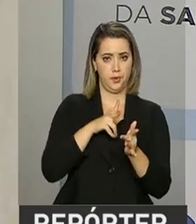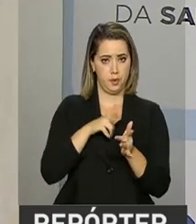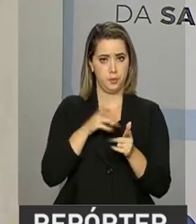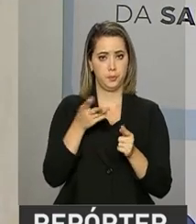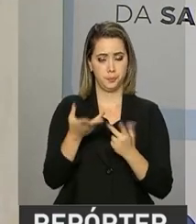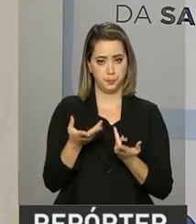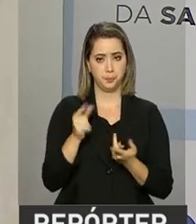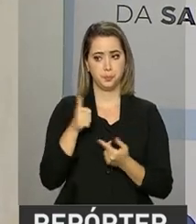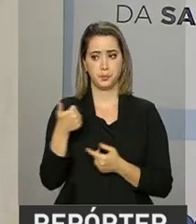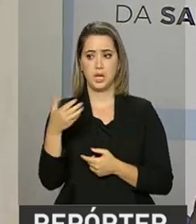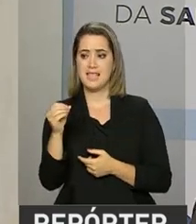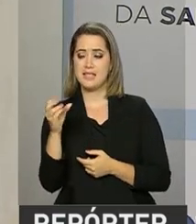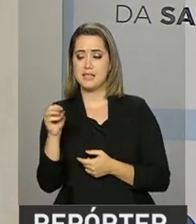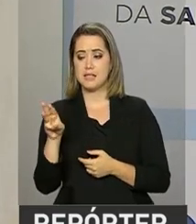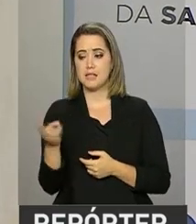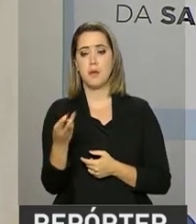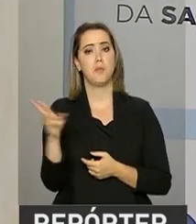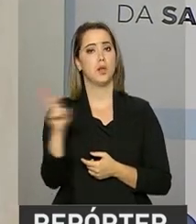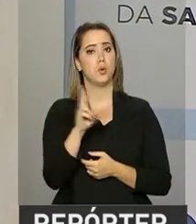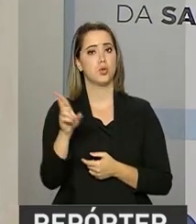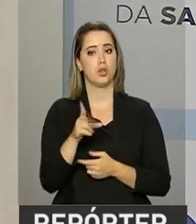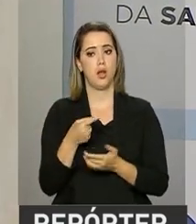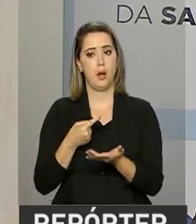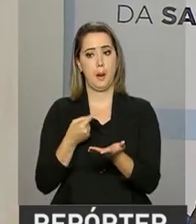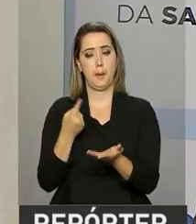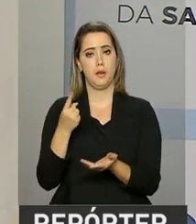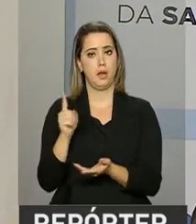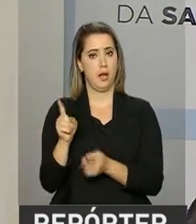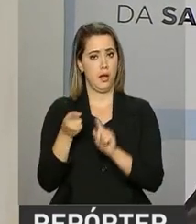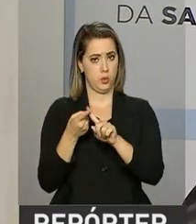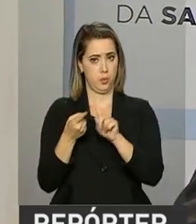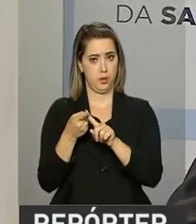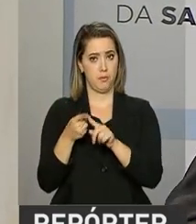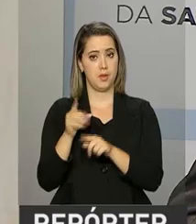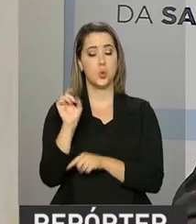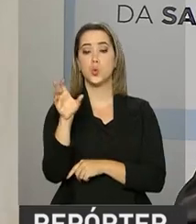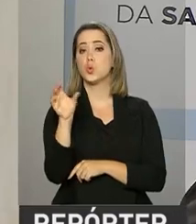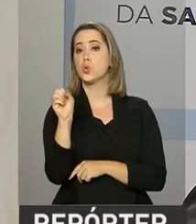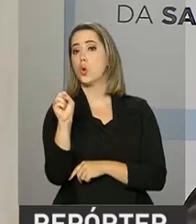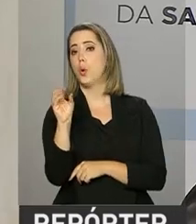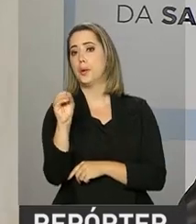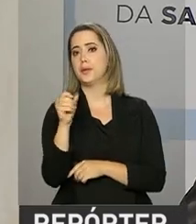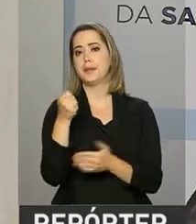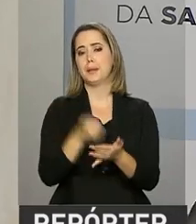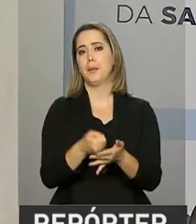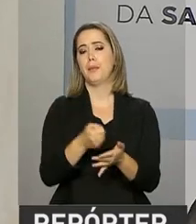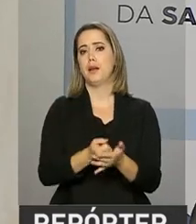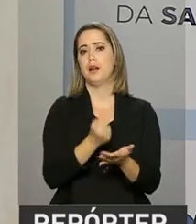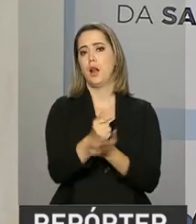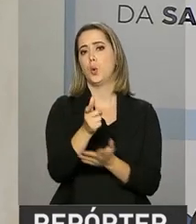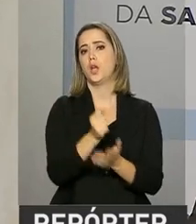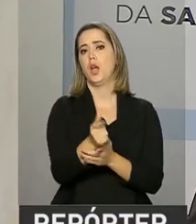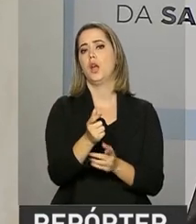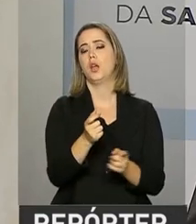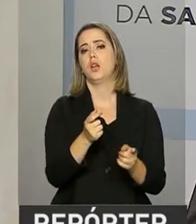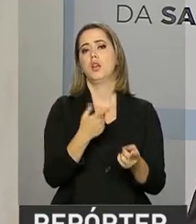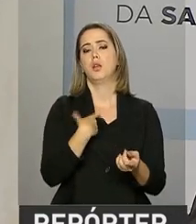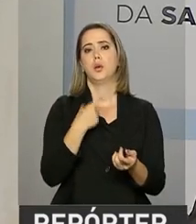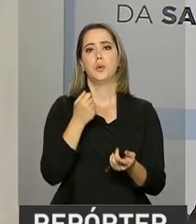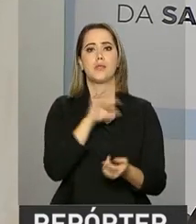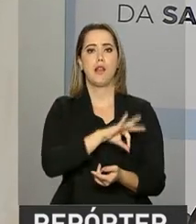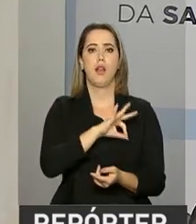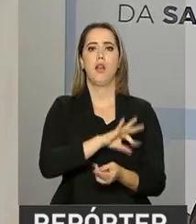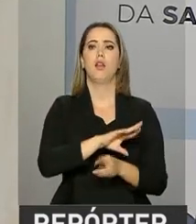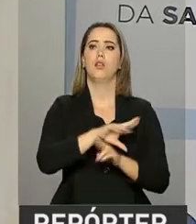100 milhões de reais, 80 para custear a rede, aluguéis, salários, e 20 apenas aplicado em